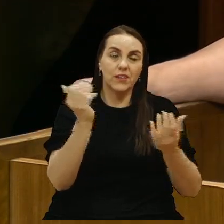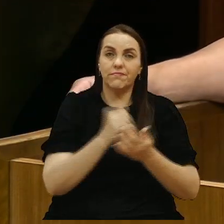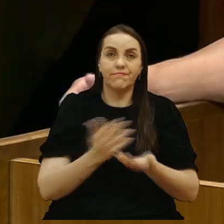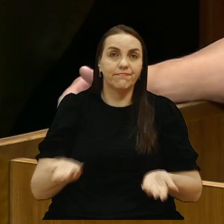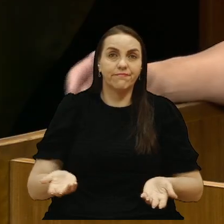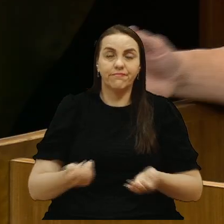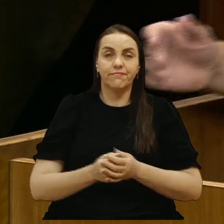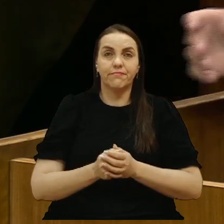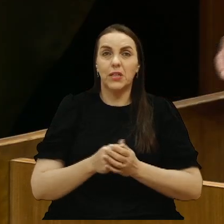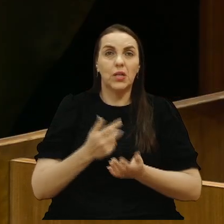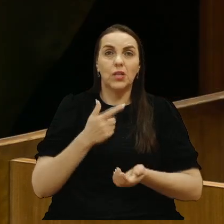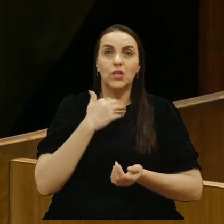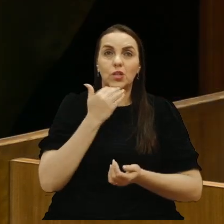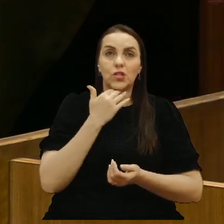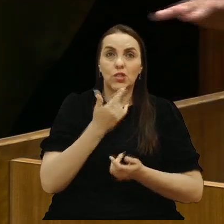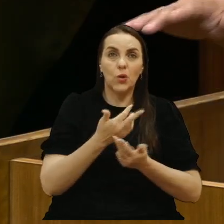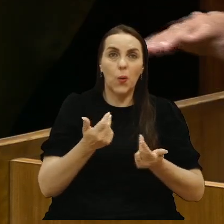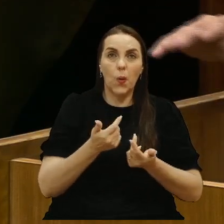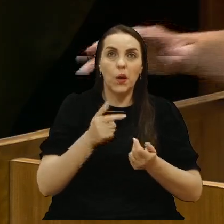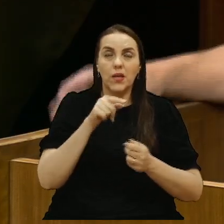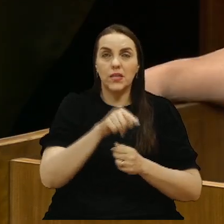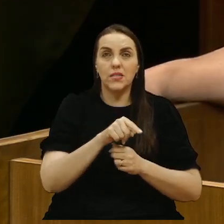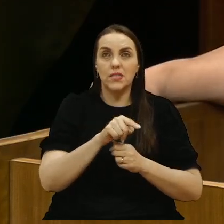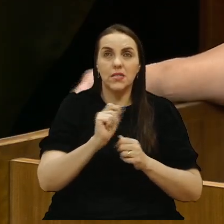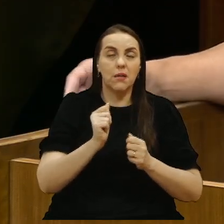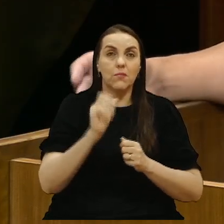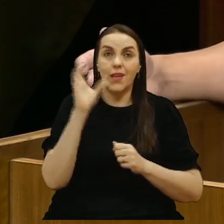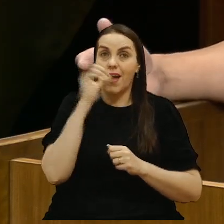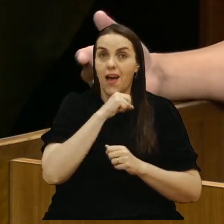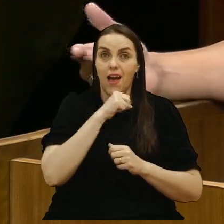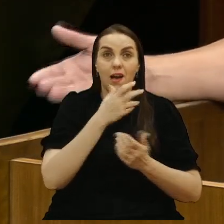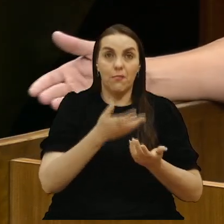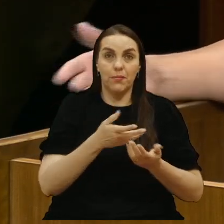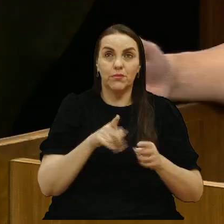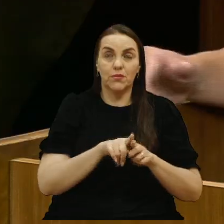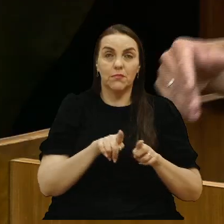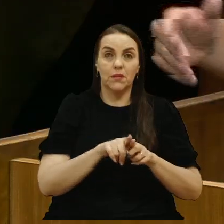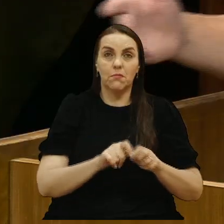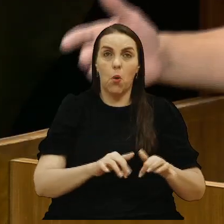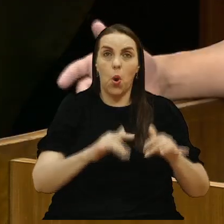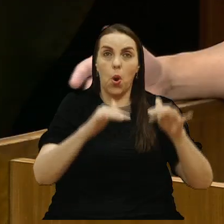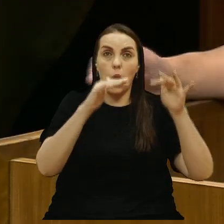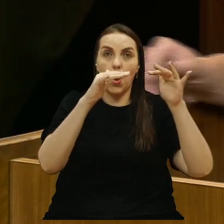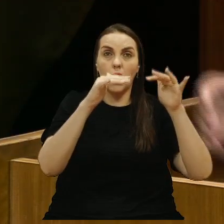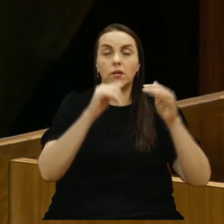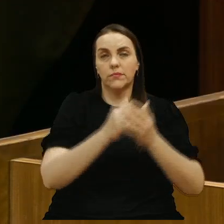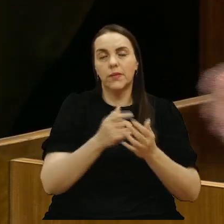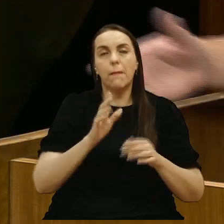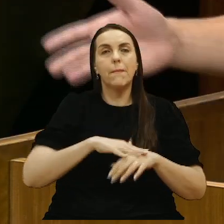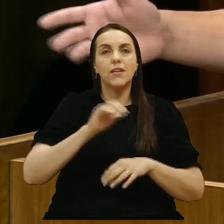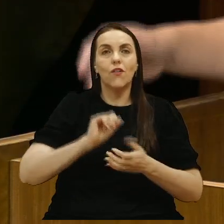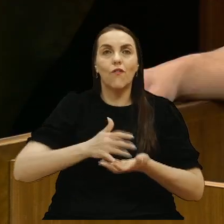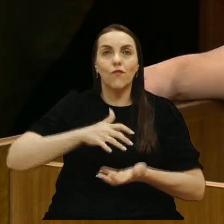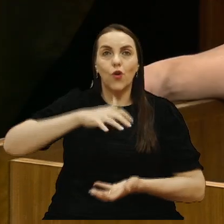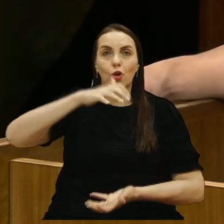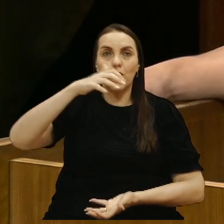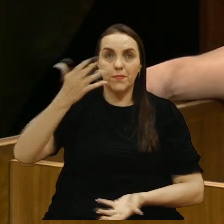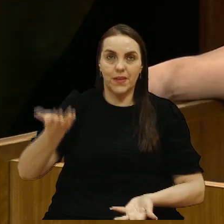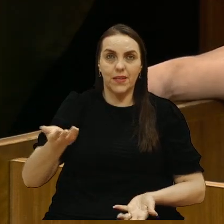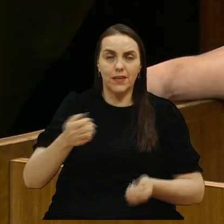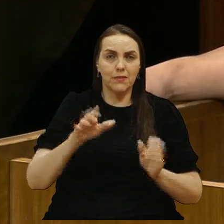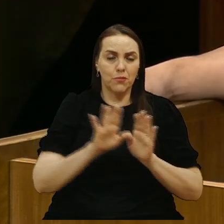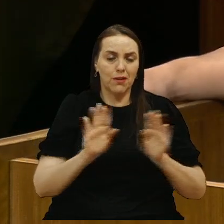colocar coisas nele, enche muito rápido, porque o seletivo sempre vai dar mais volume, porque daí esse container é o